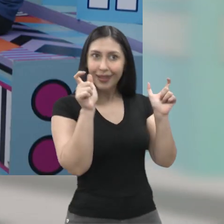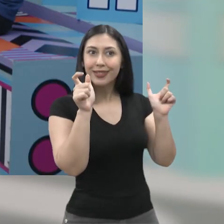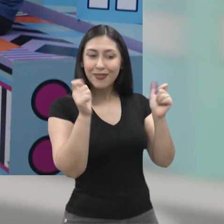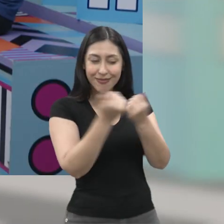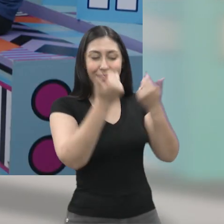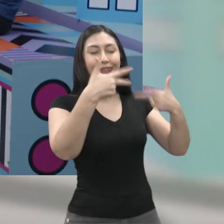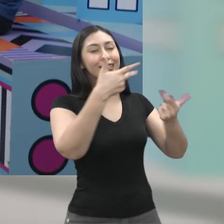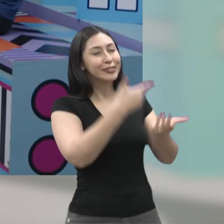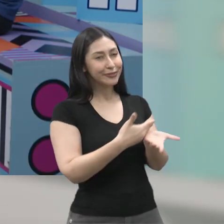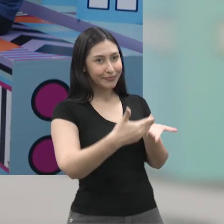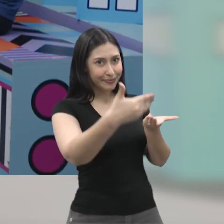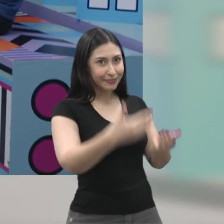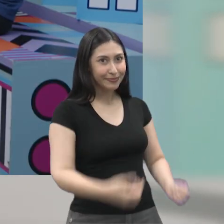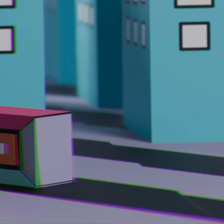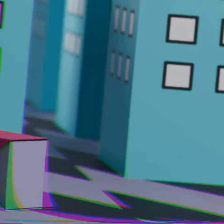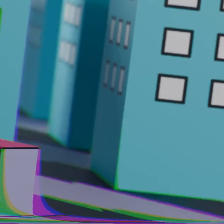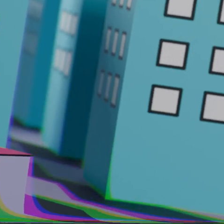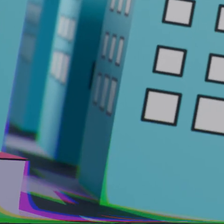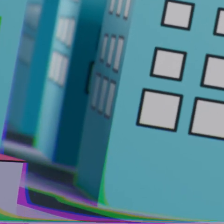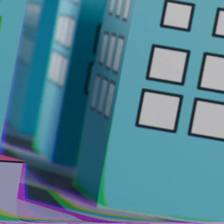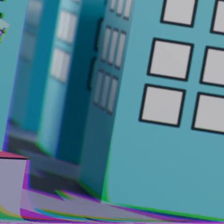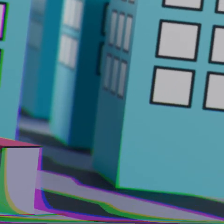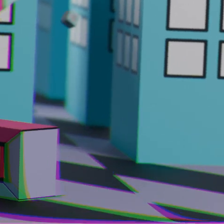tá ligado? Acabou de começar.